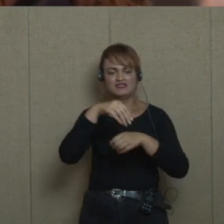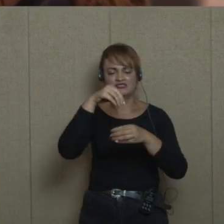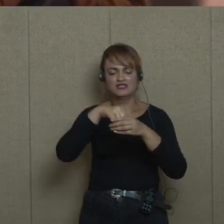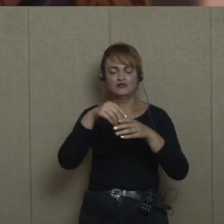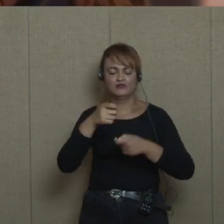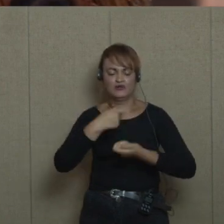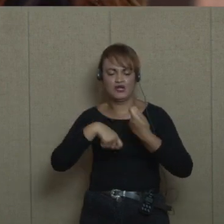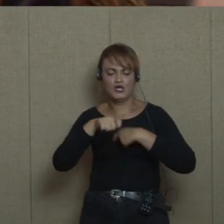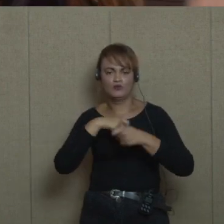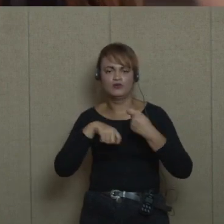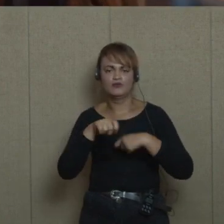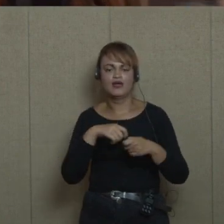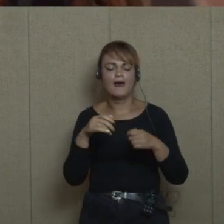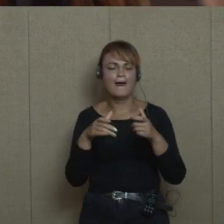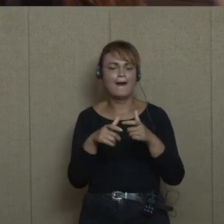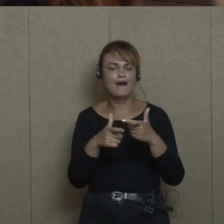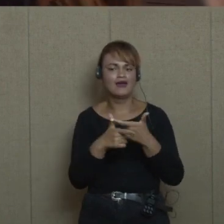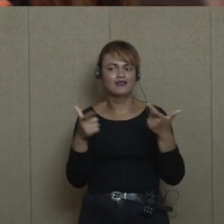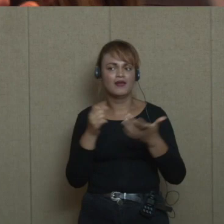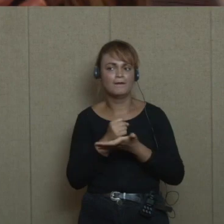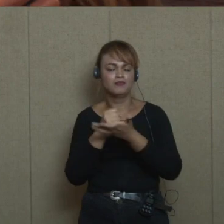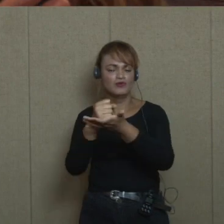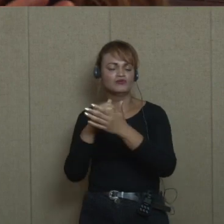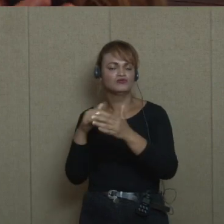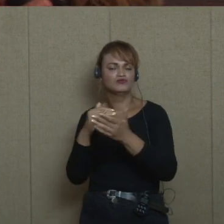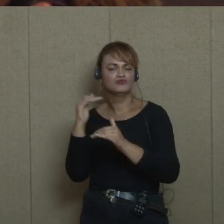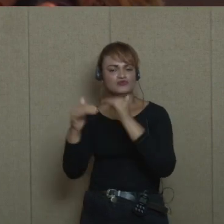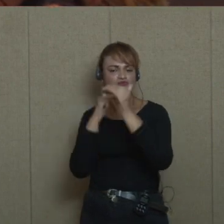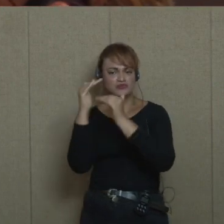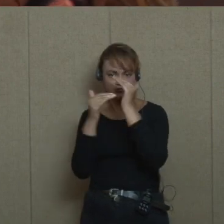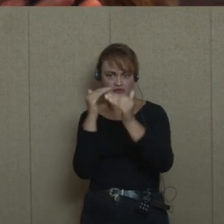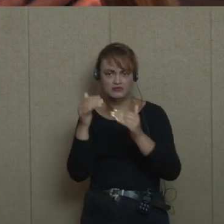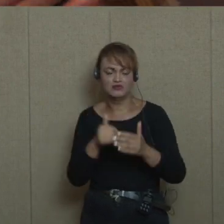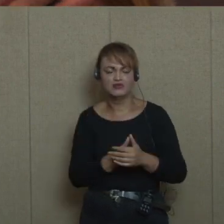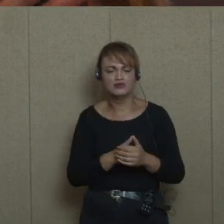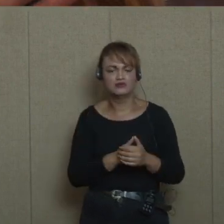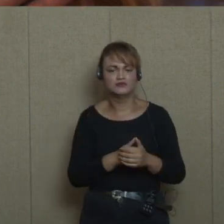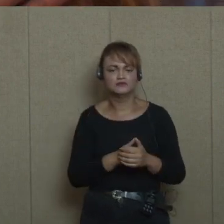maior doador na cooperação para o desenvolvimento.